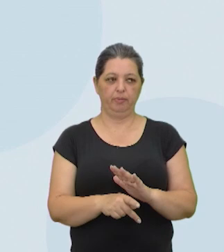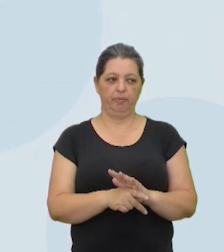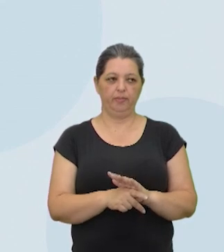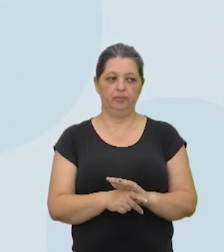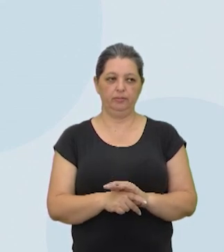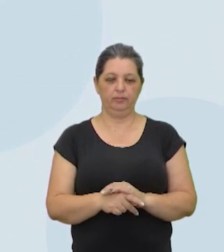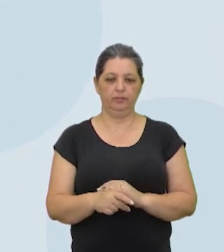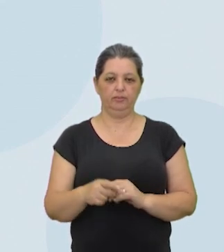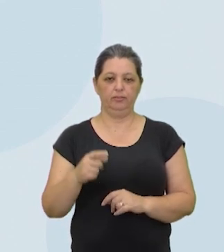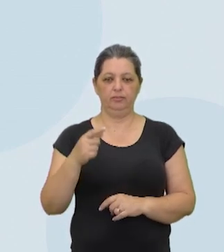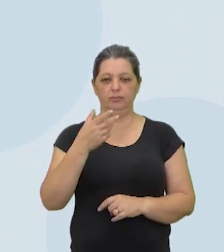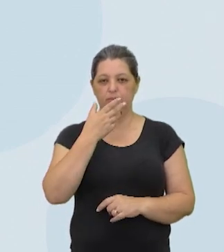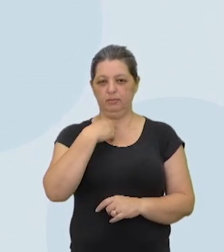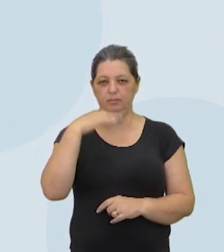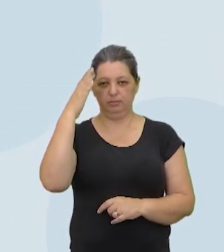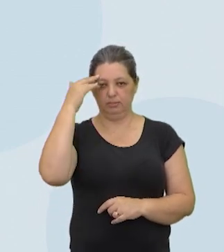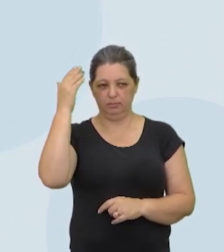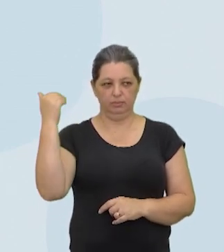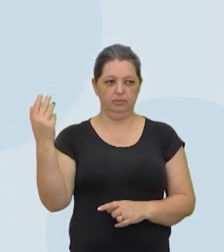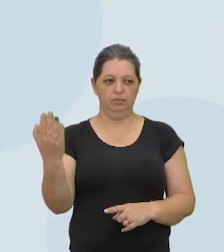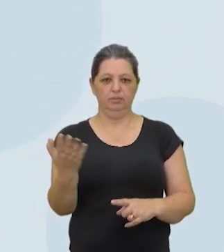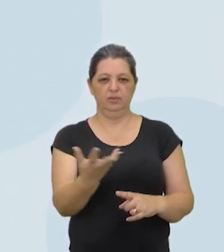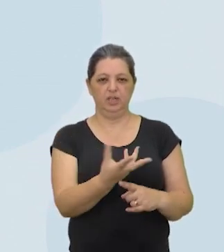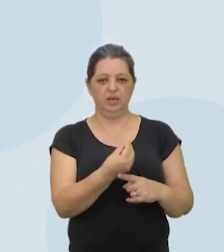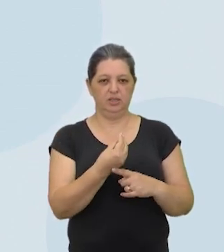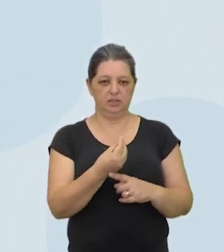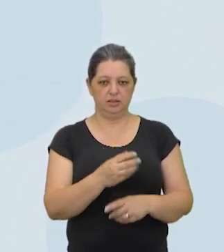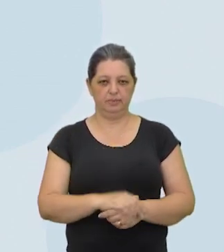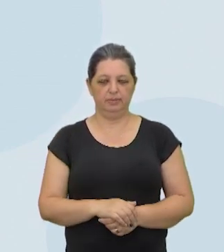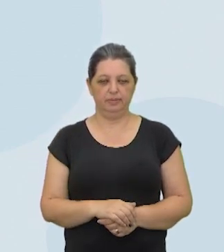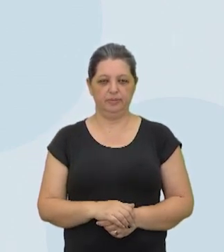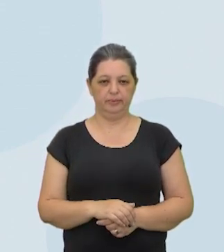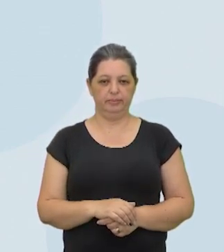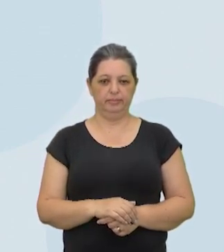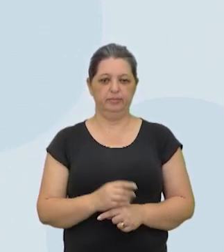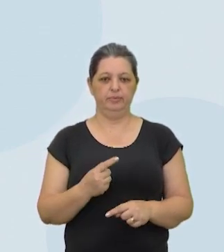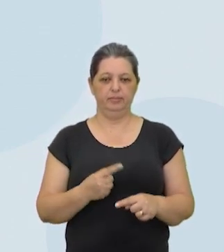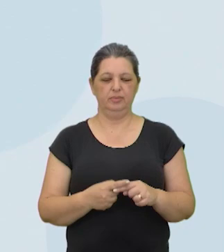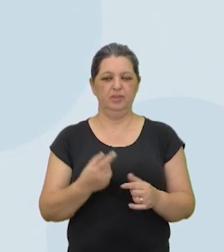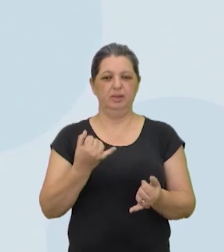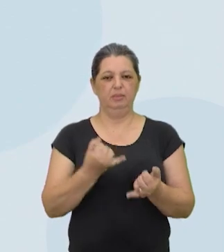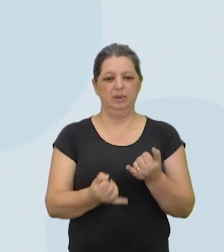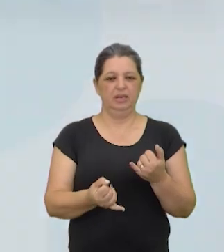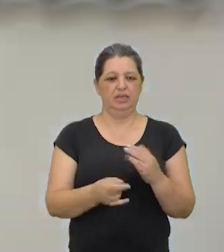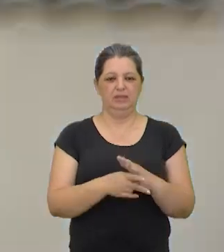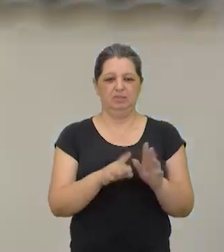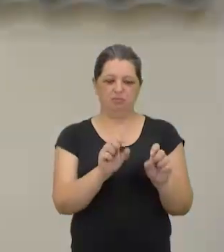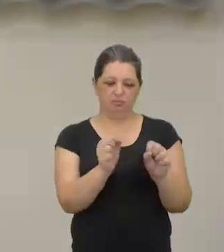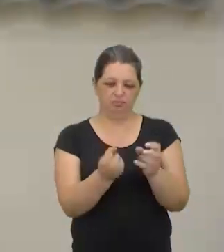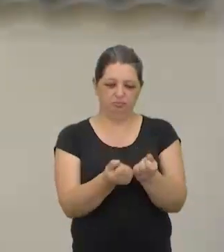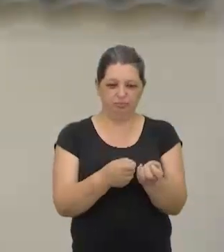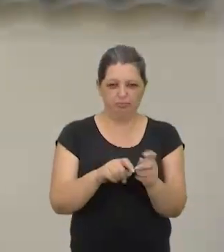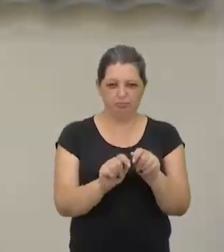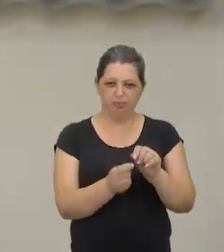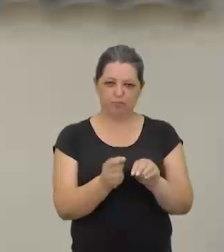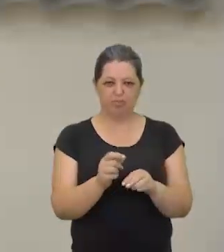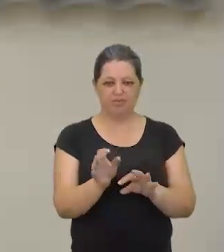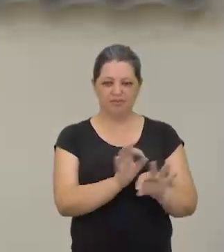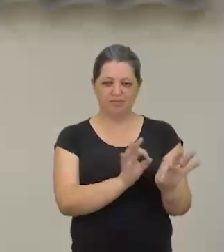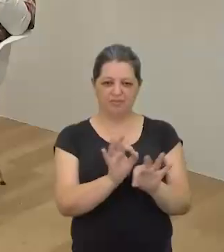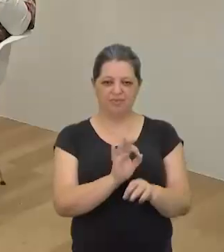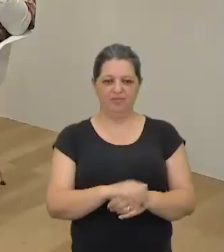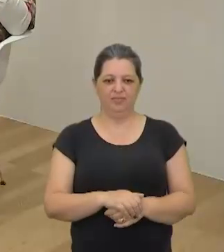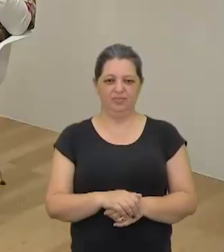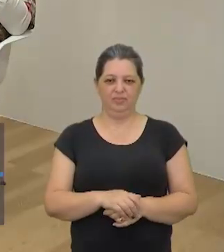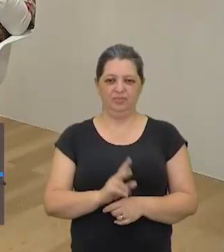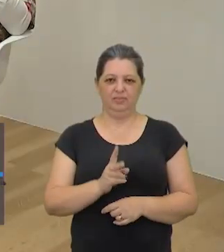muito bom. Mas quando fica ruim, fica tipo aqueles Cristiano Ronaldo que é de cera, que parece que tá meio derretido, meio estranho. Mas sempre